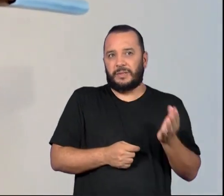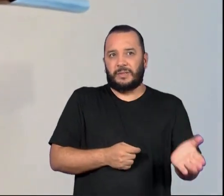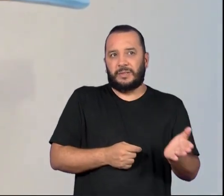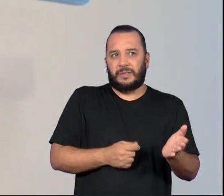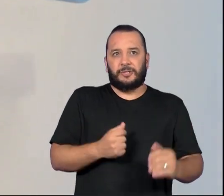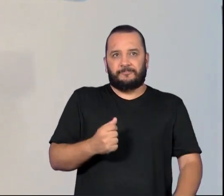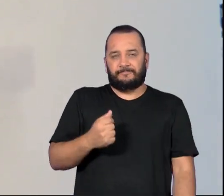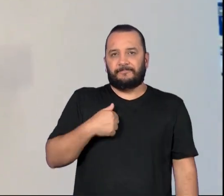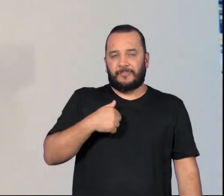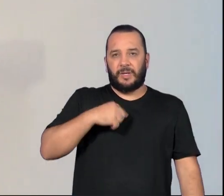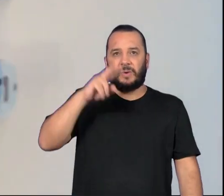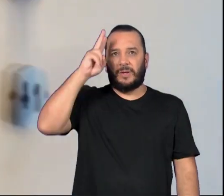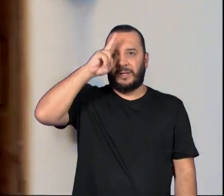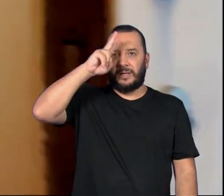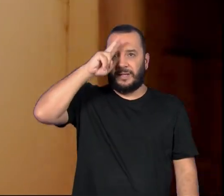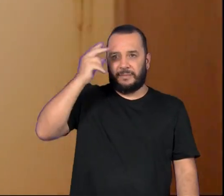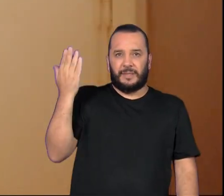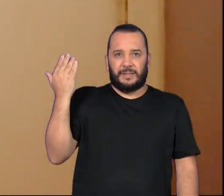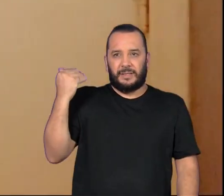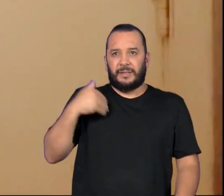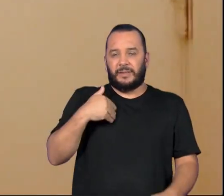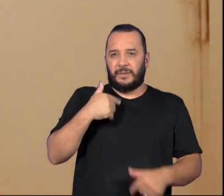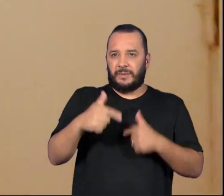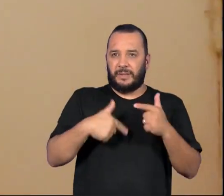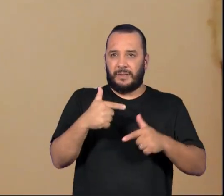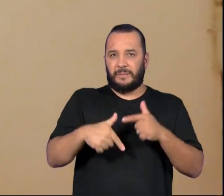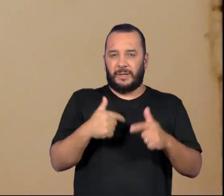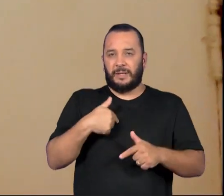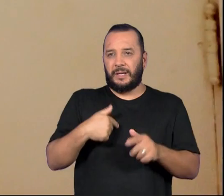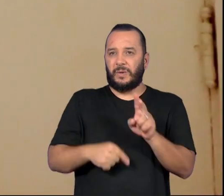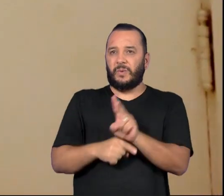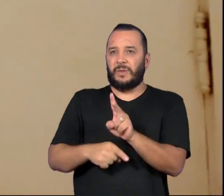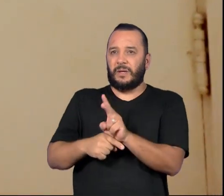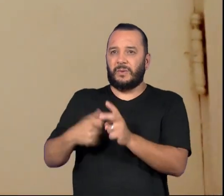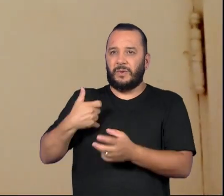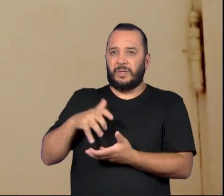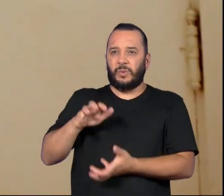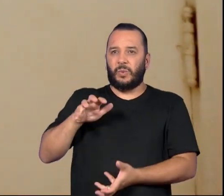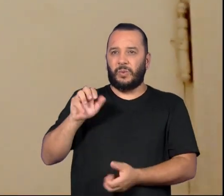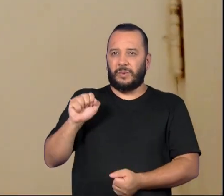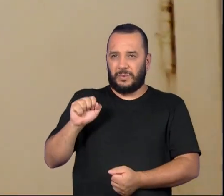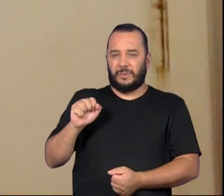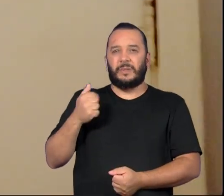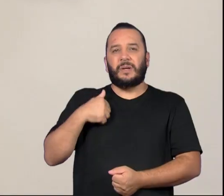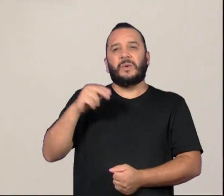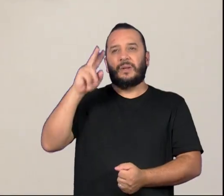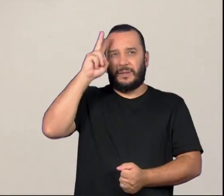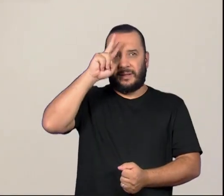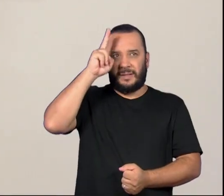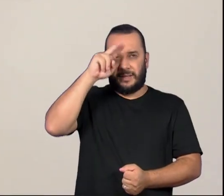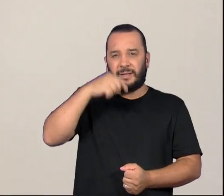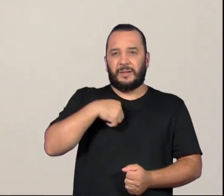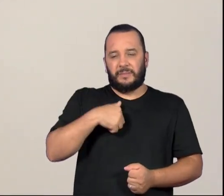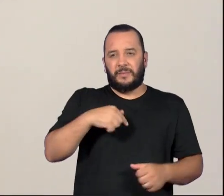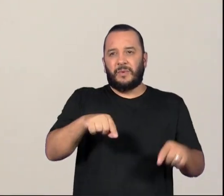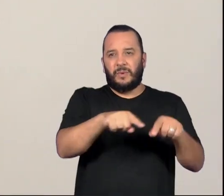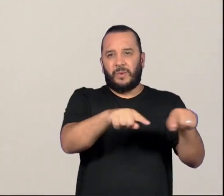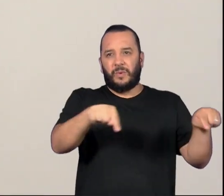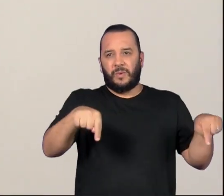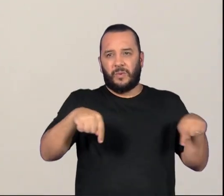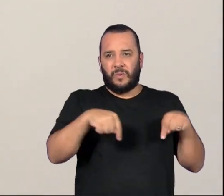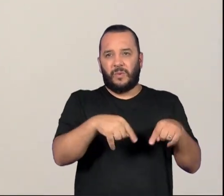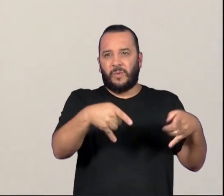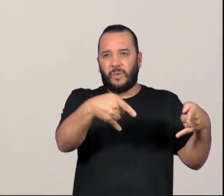que eu tenho foi numa época que eu trabalhei como cuidadora de idoso. Então, esse quarto me lembra o momento em que